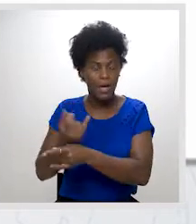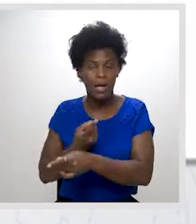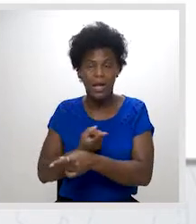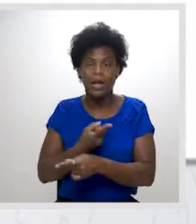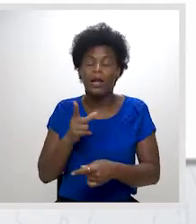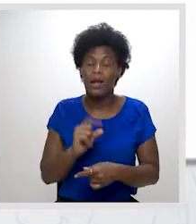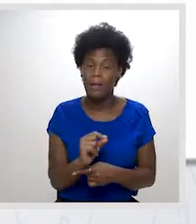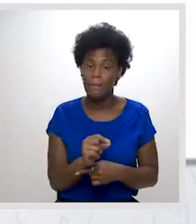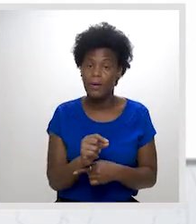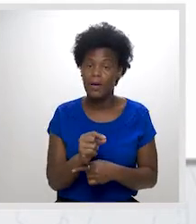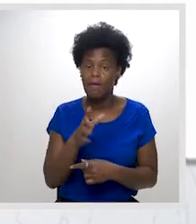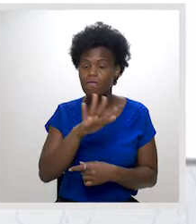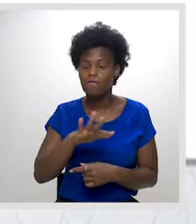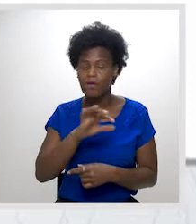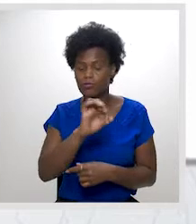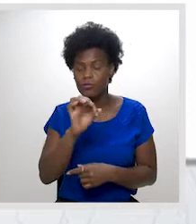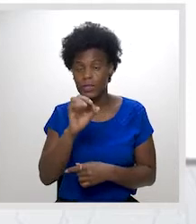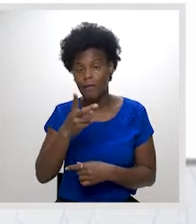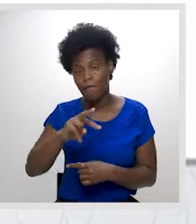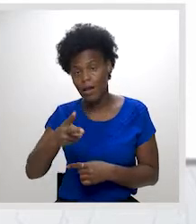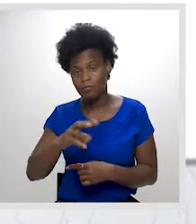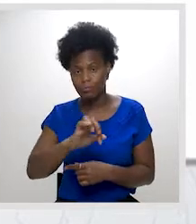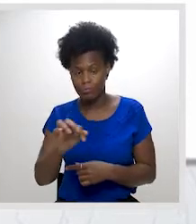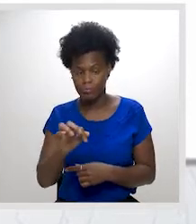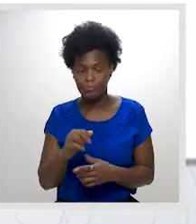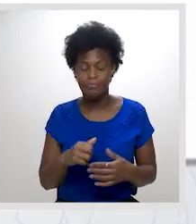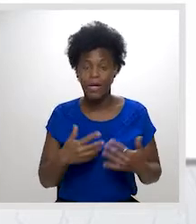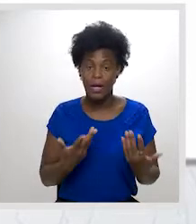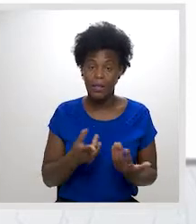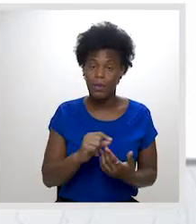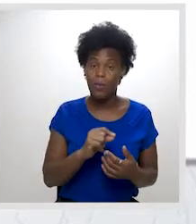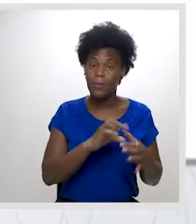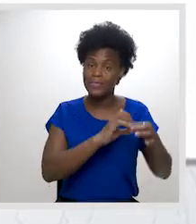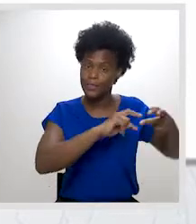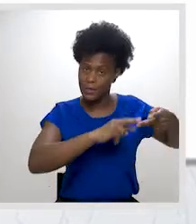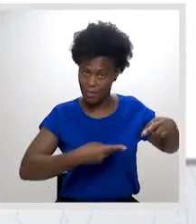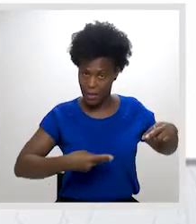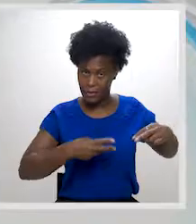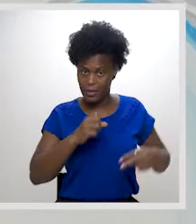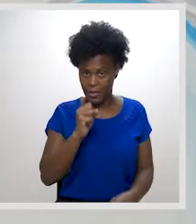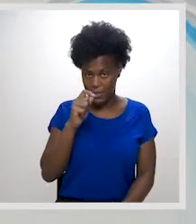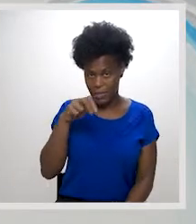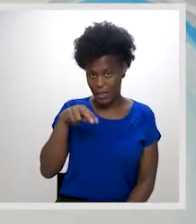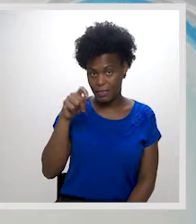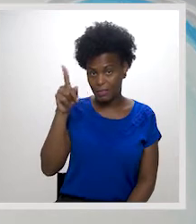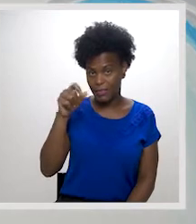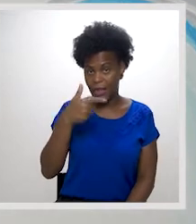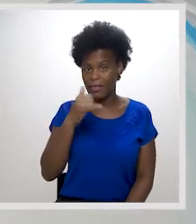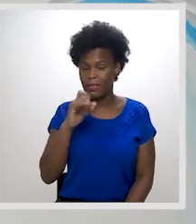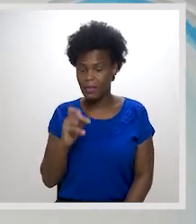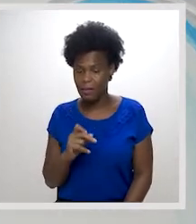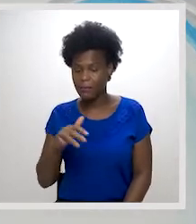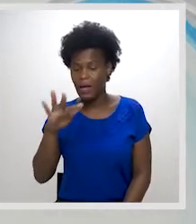dos caracteres e a sua variação. Então, a genética é uma